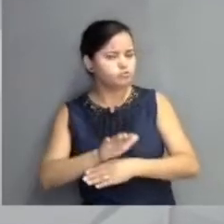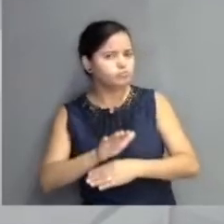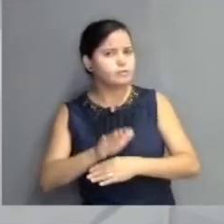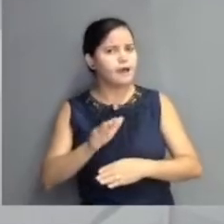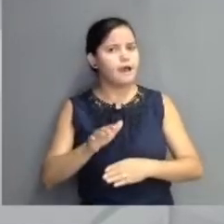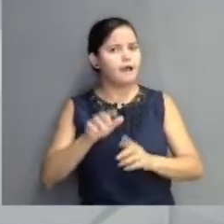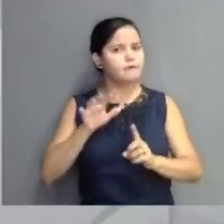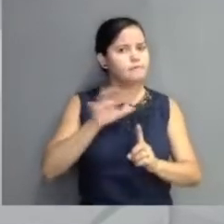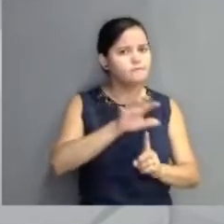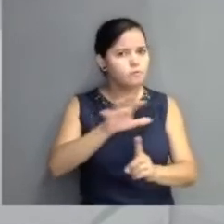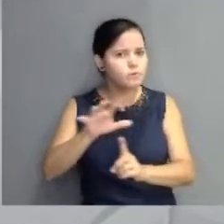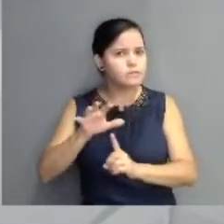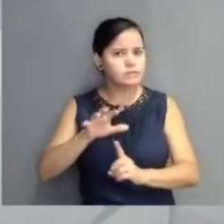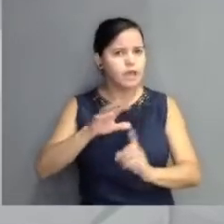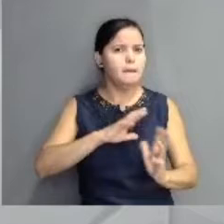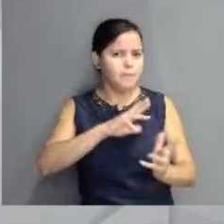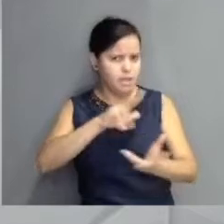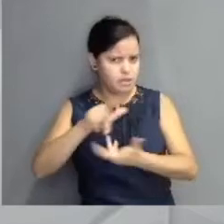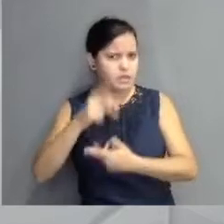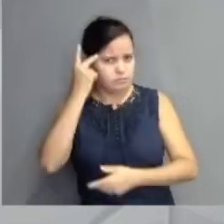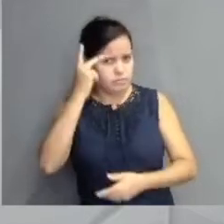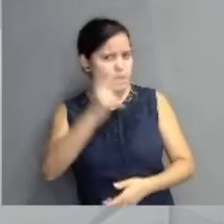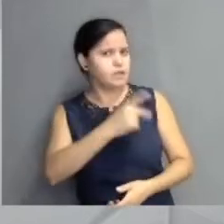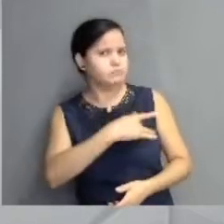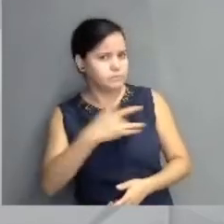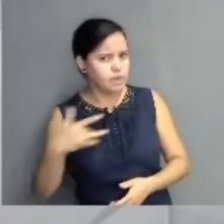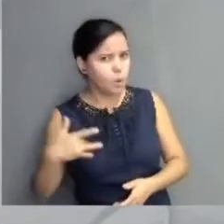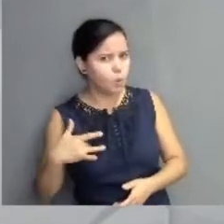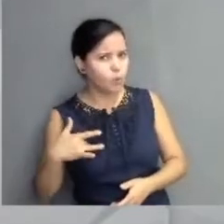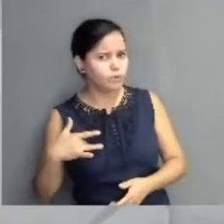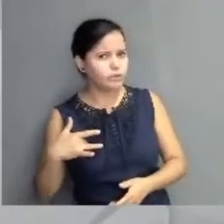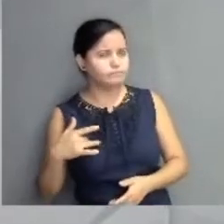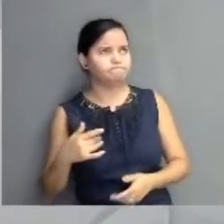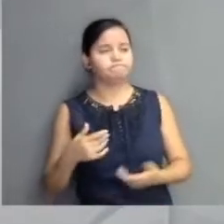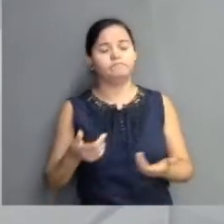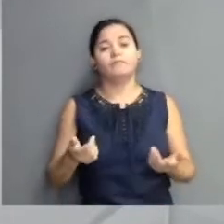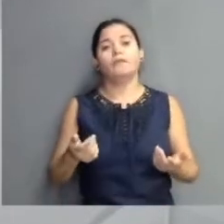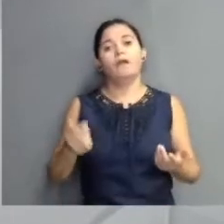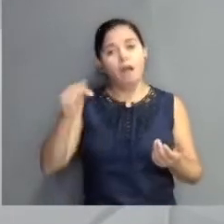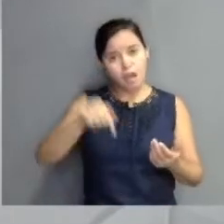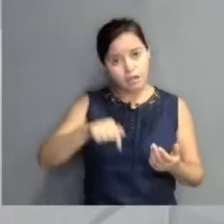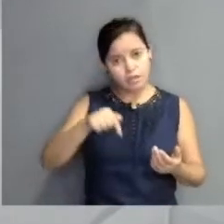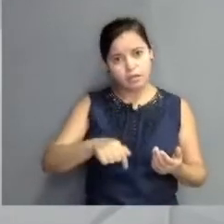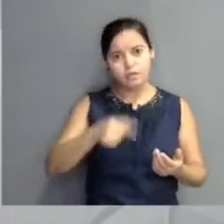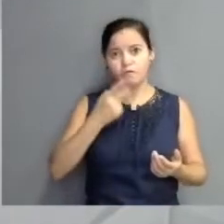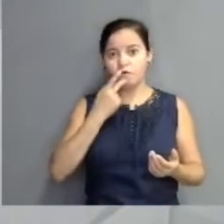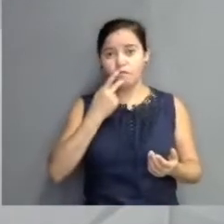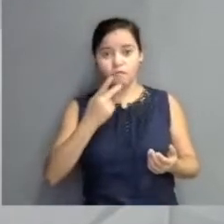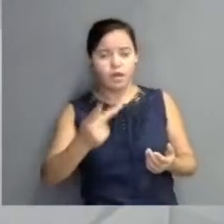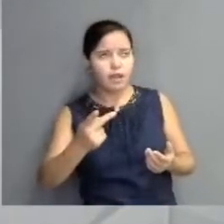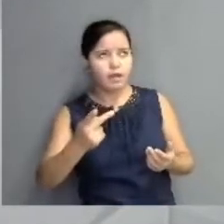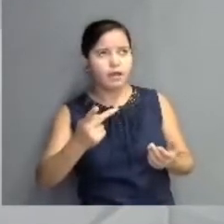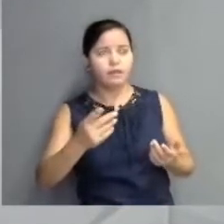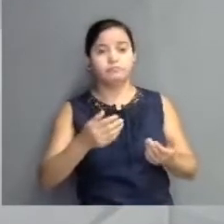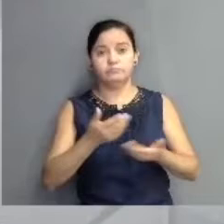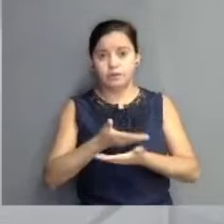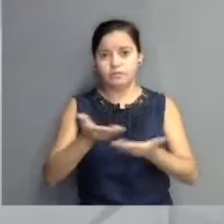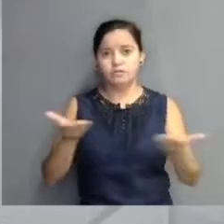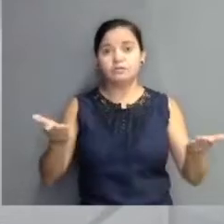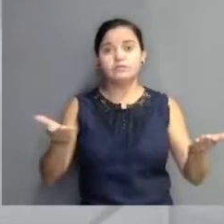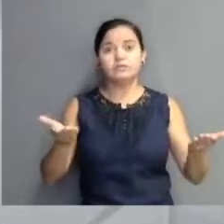a gente gera esse lixo, ele é saudável? E eu queria aqui deixar muito claro uma visão dialética, né? Uma visão